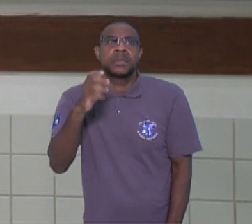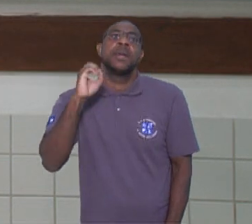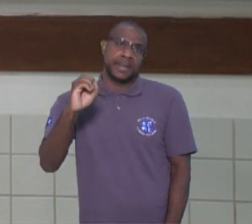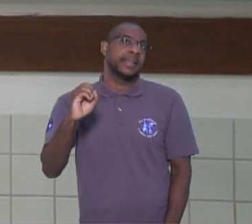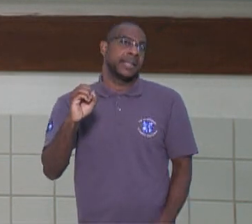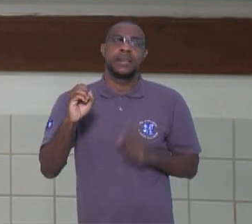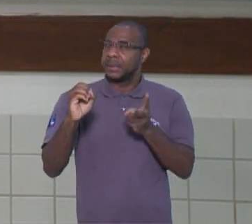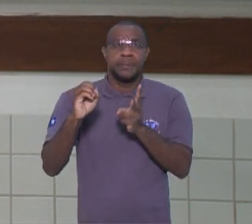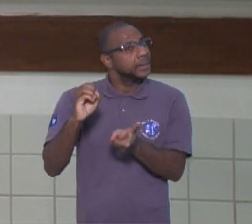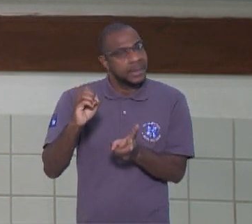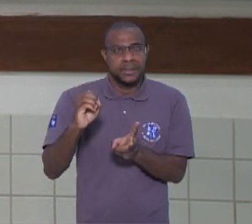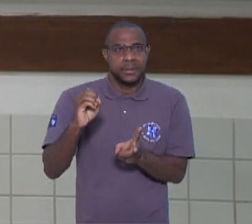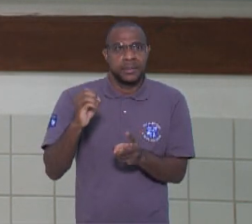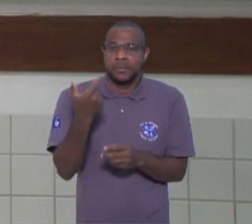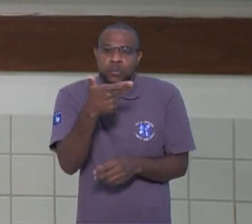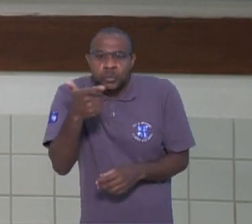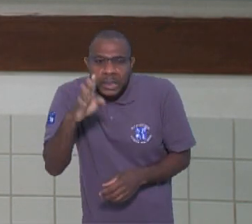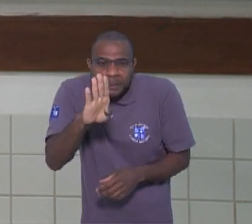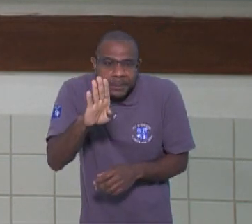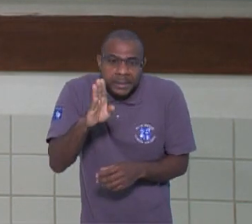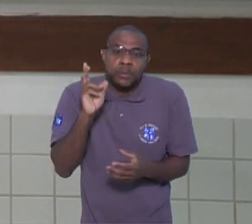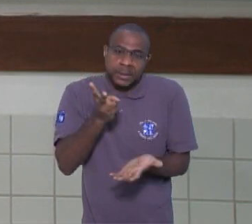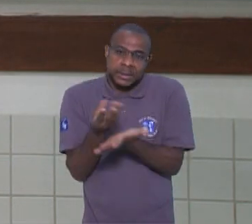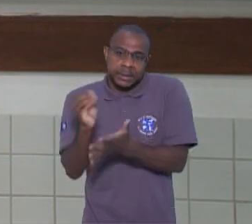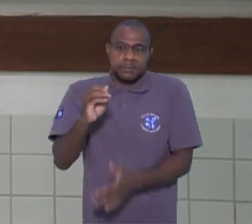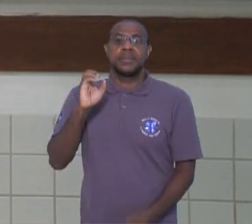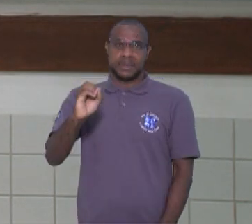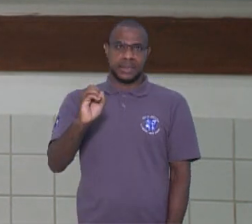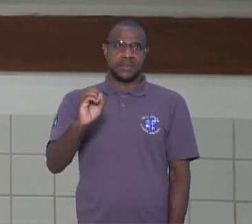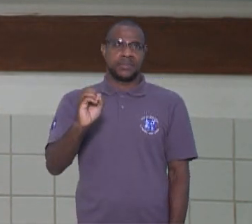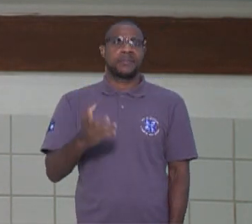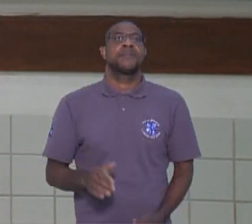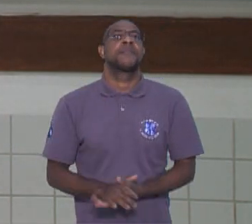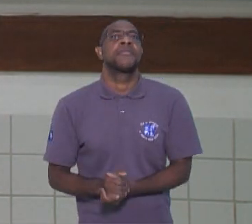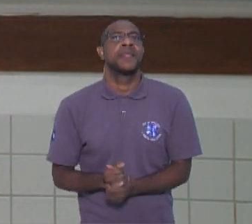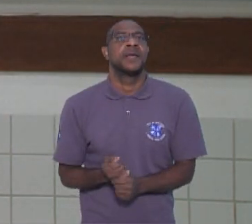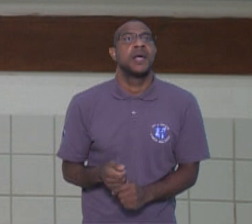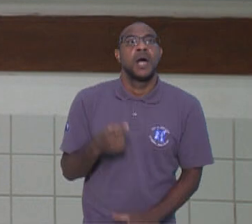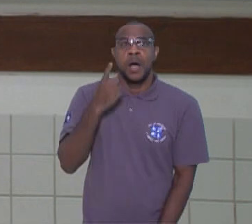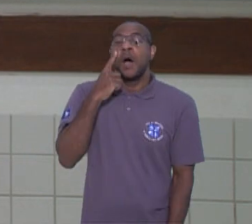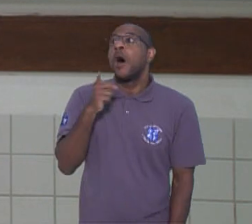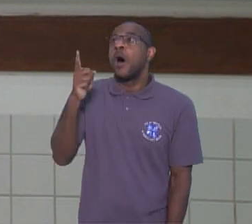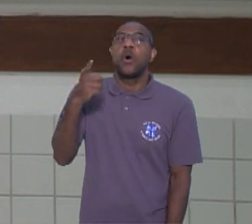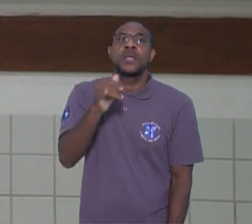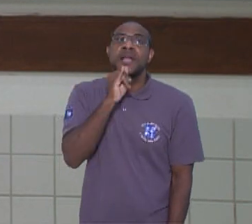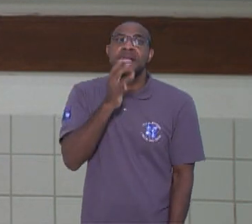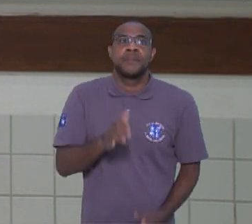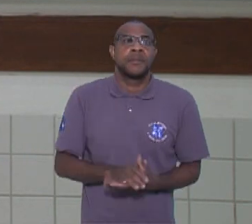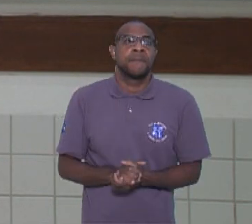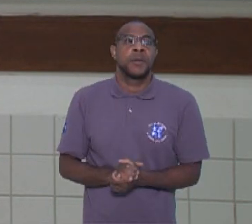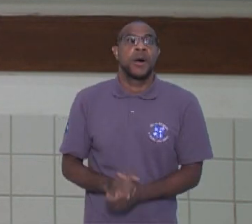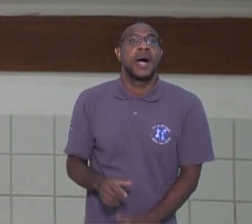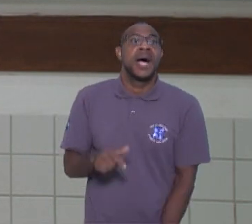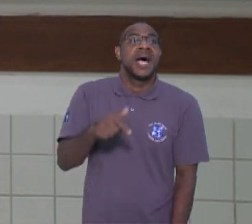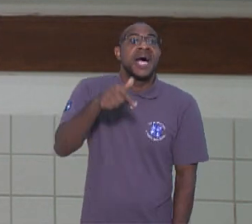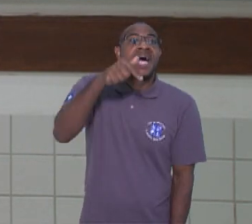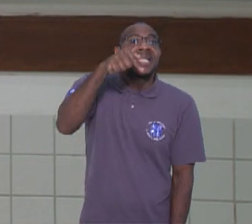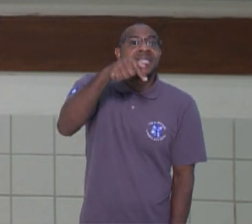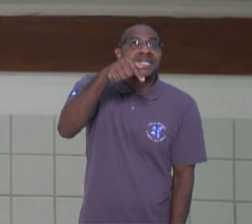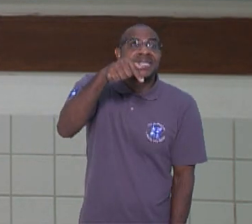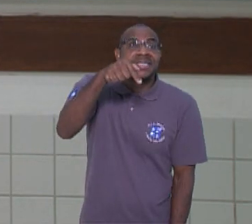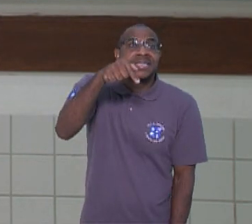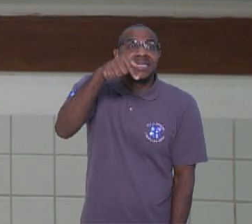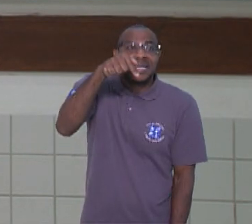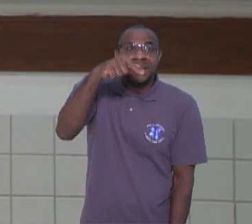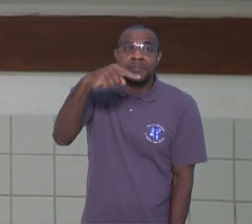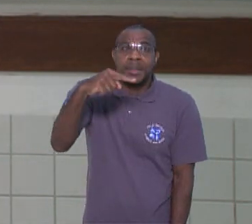caso do osso C, menos 81, ok? Olha um outro exemplo. 7 menos x ao quadrado igual